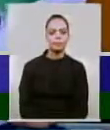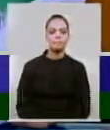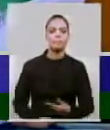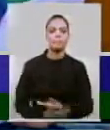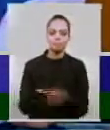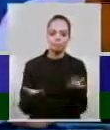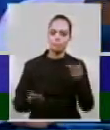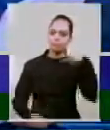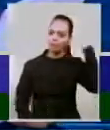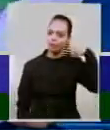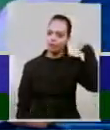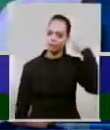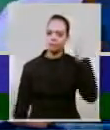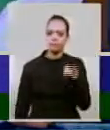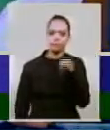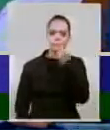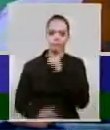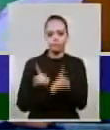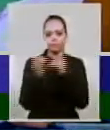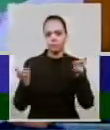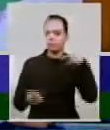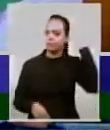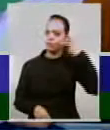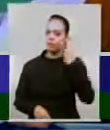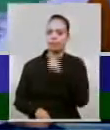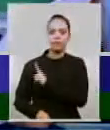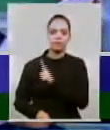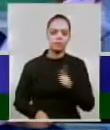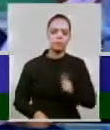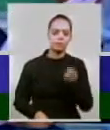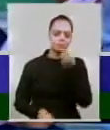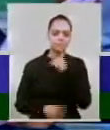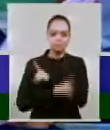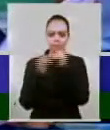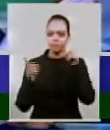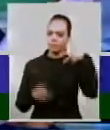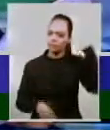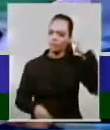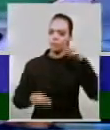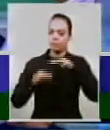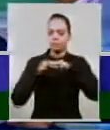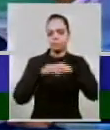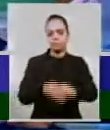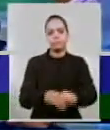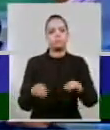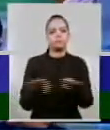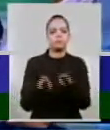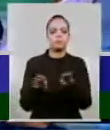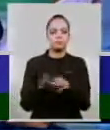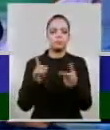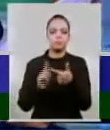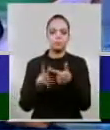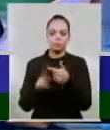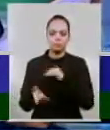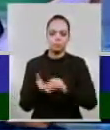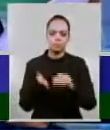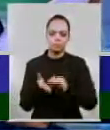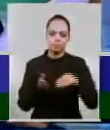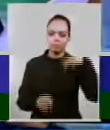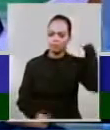Senhores vereadores, bom dia, vereadora Gláucia, bom dia, vereador Marquinhos Megabox, ao nosso segundo secretário, vereador